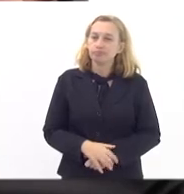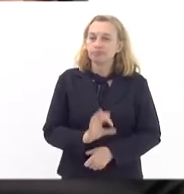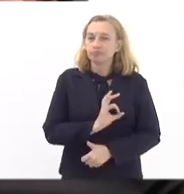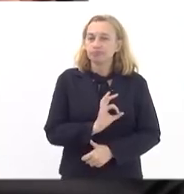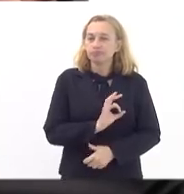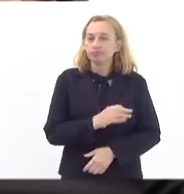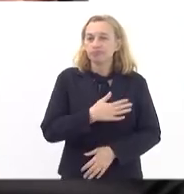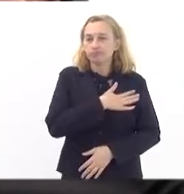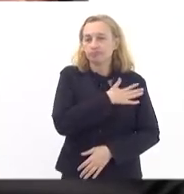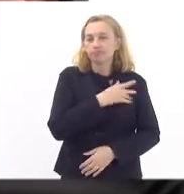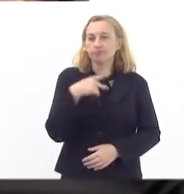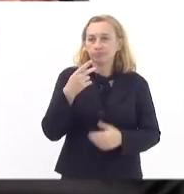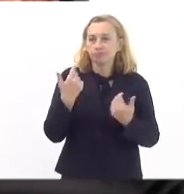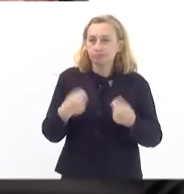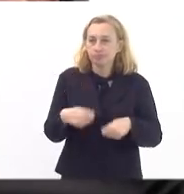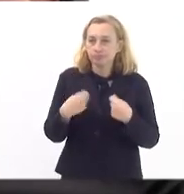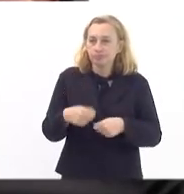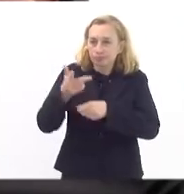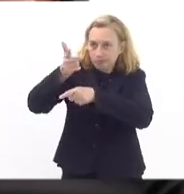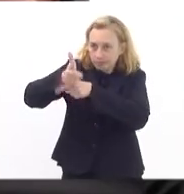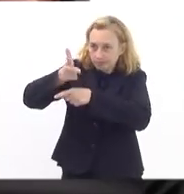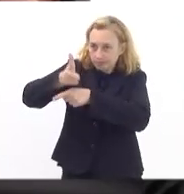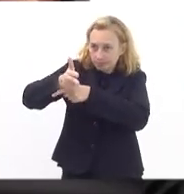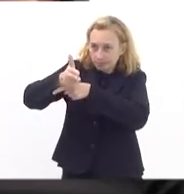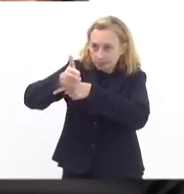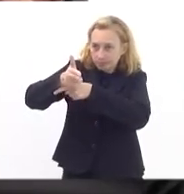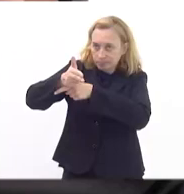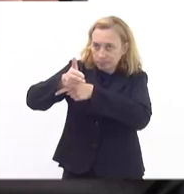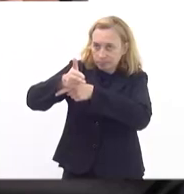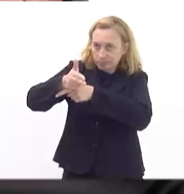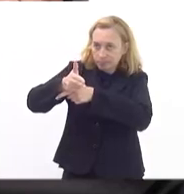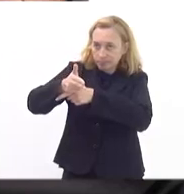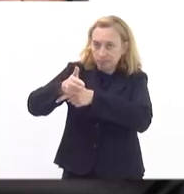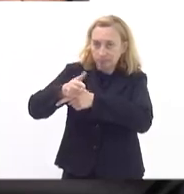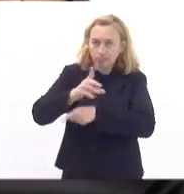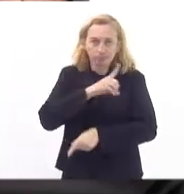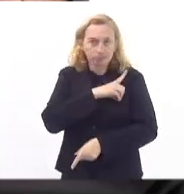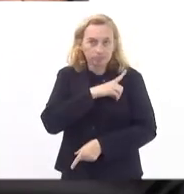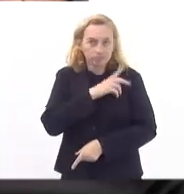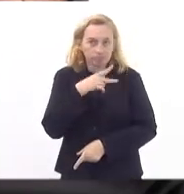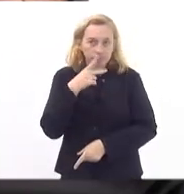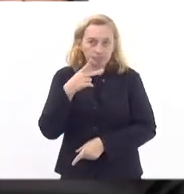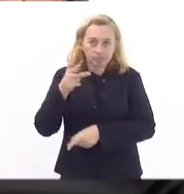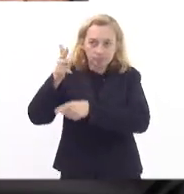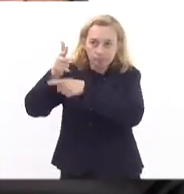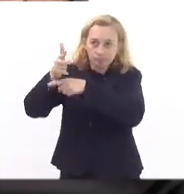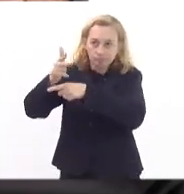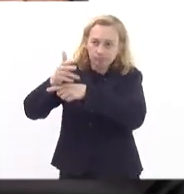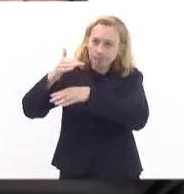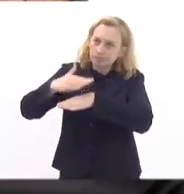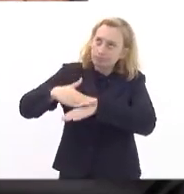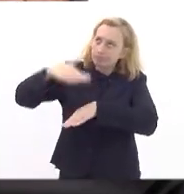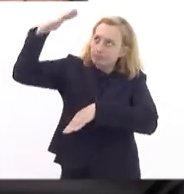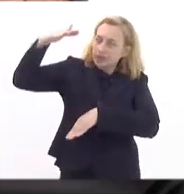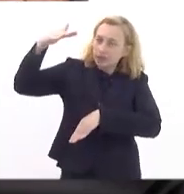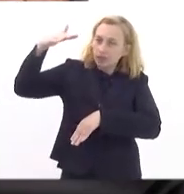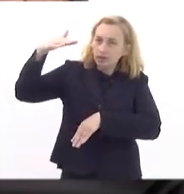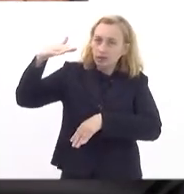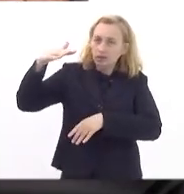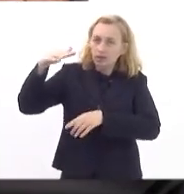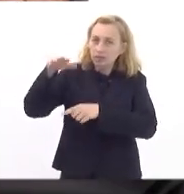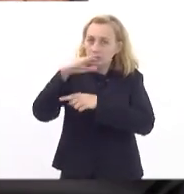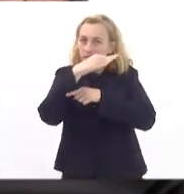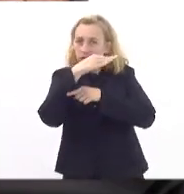polícia civil fala da Necessidade das câmeras de monitoramento o delegado foi Suada Vamos colocar a cama na bem alto para virar para